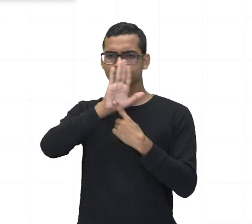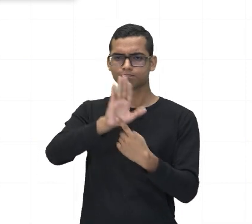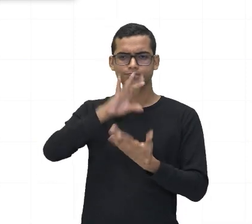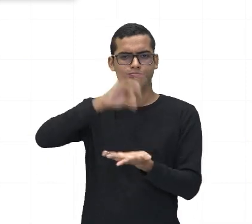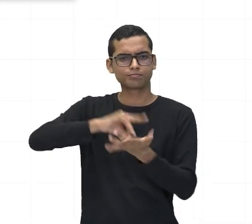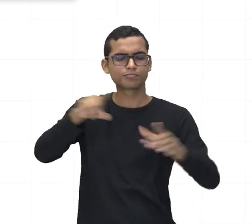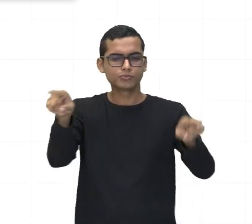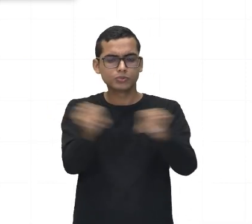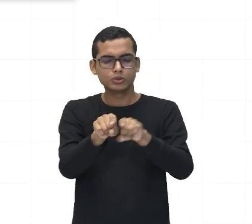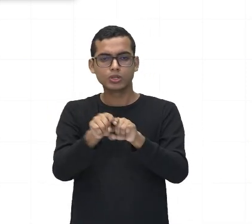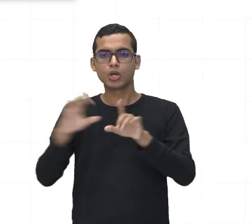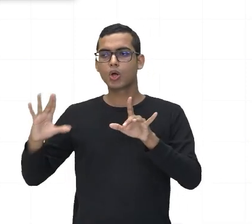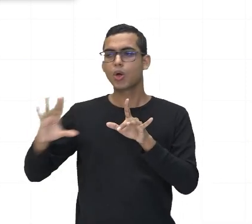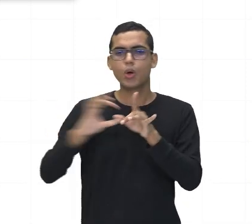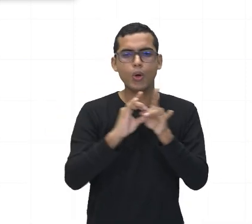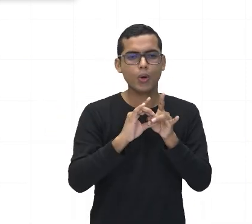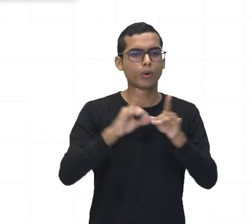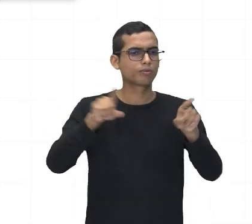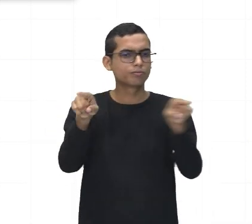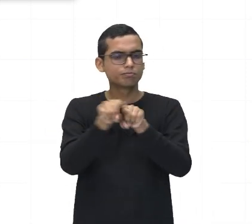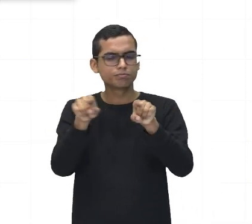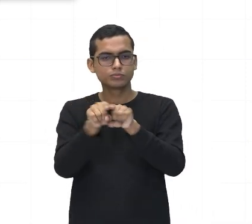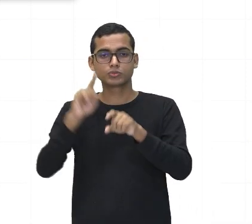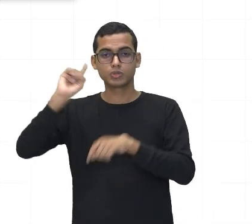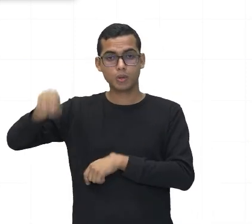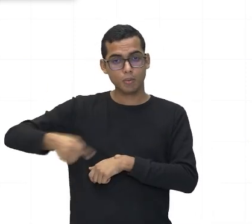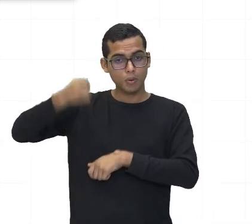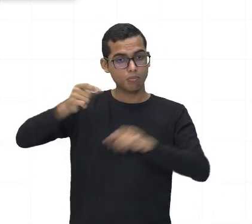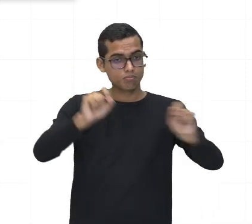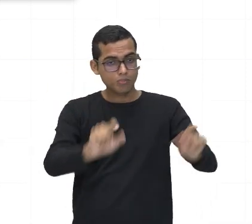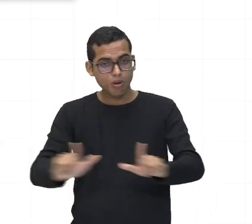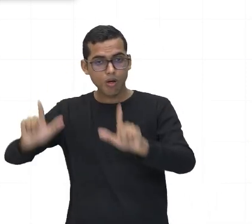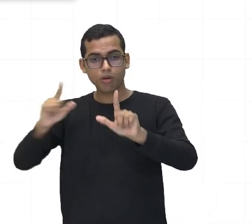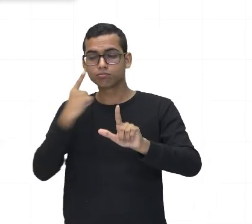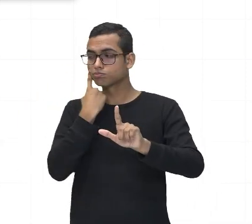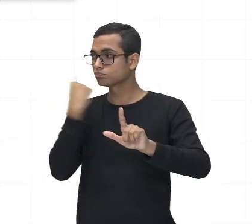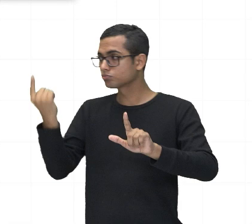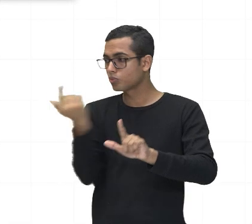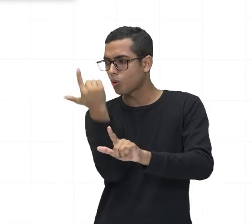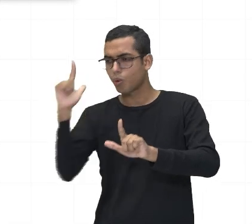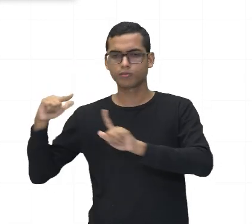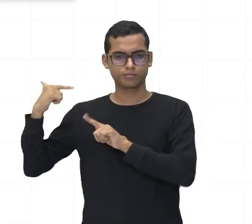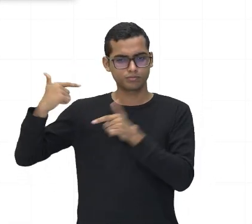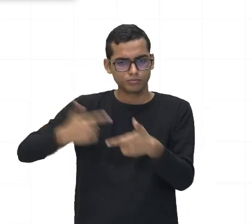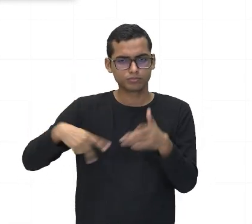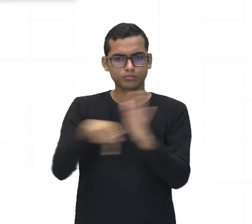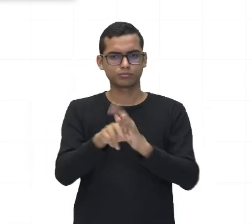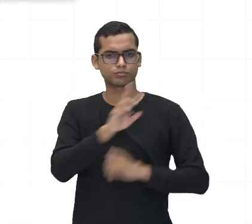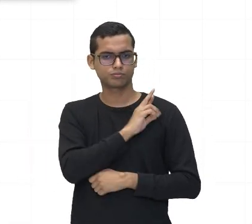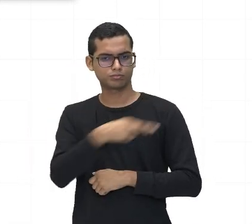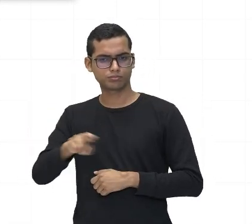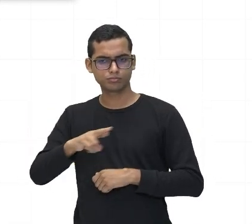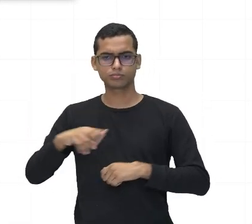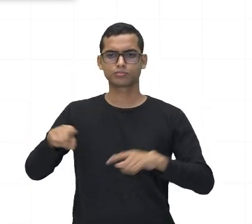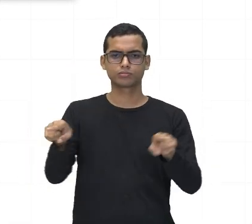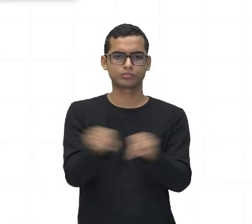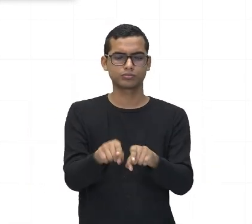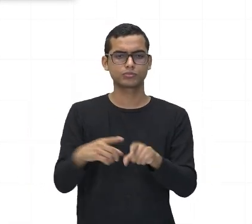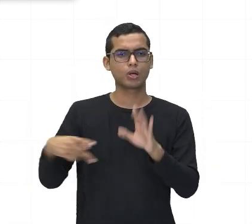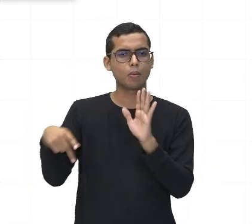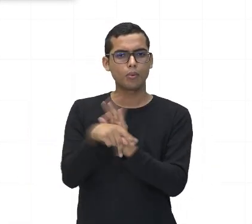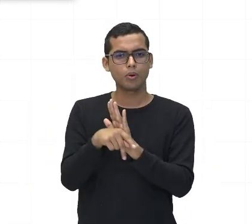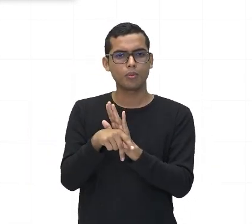conecta também com a mensagem da próxima cartela, da outra tradição religiosa, que é a tradição